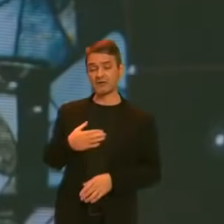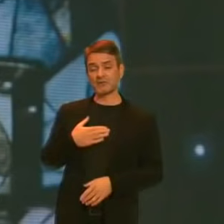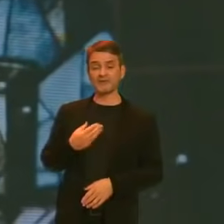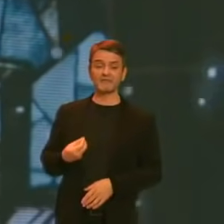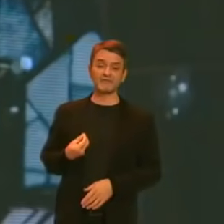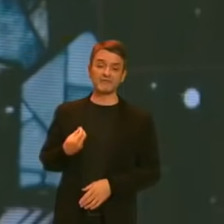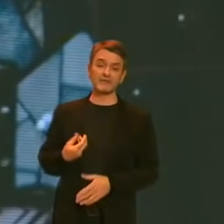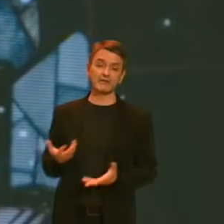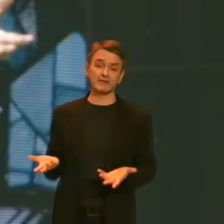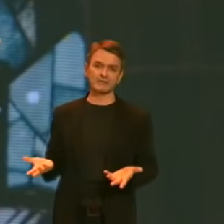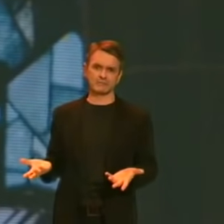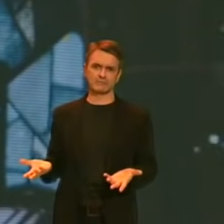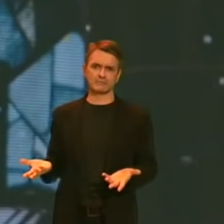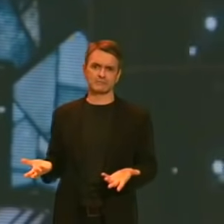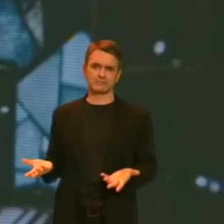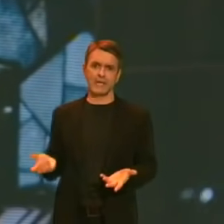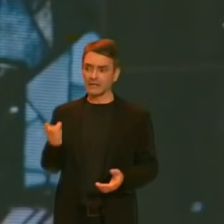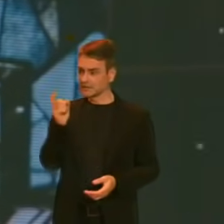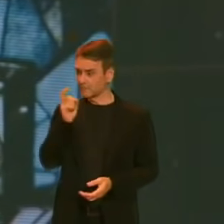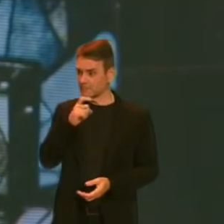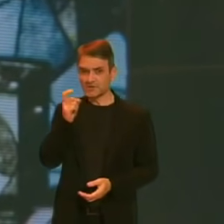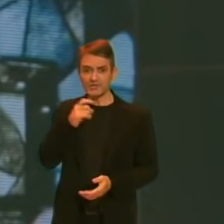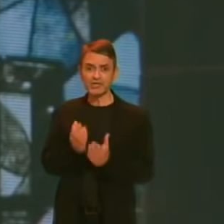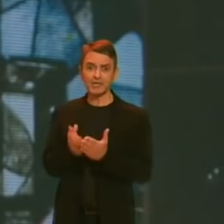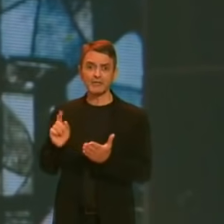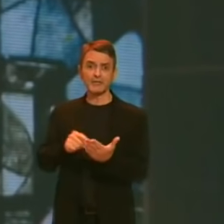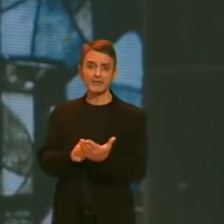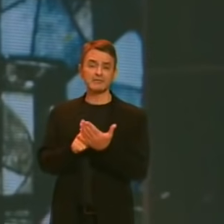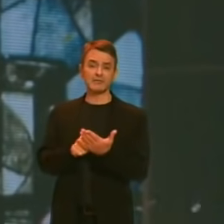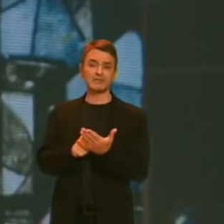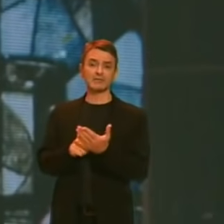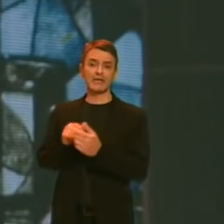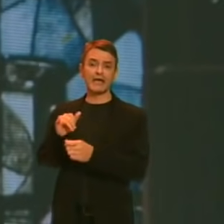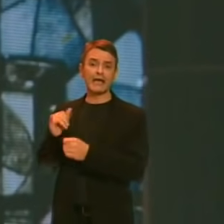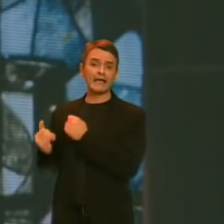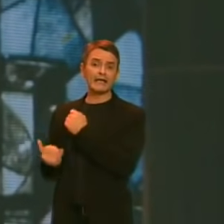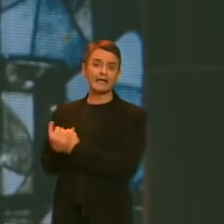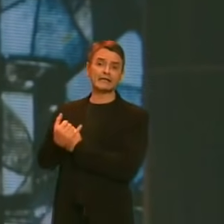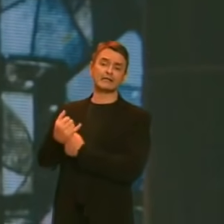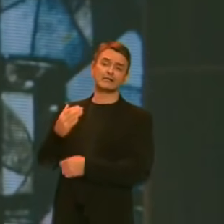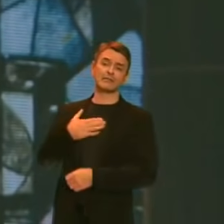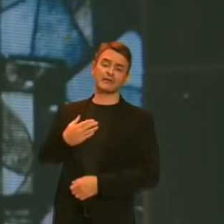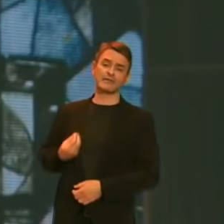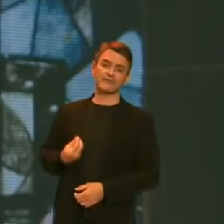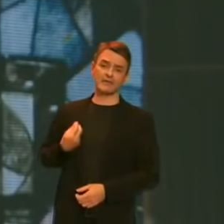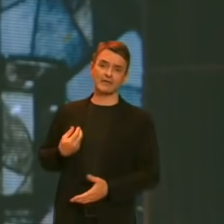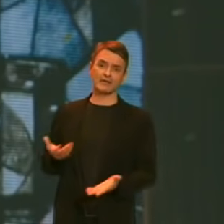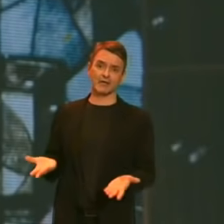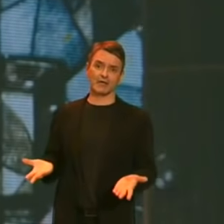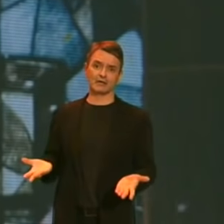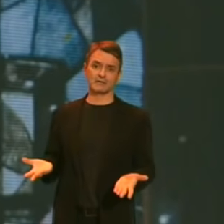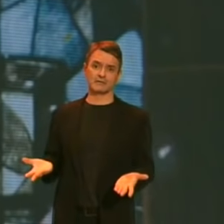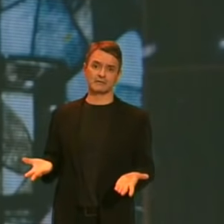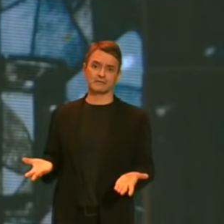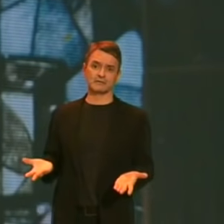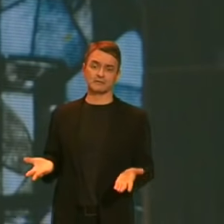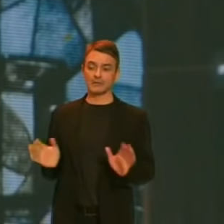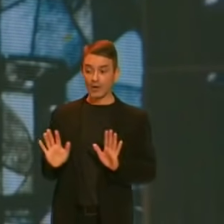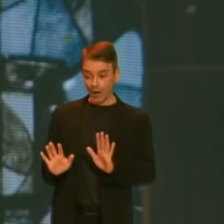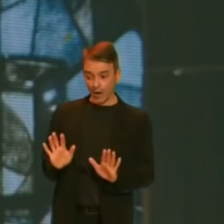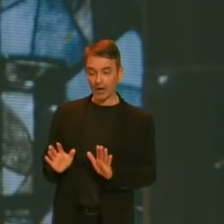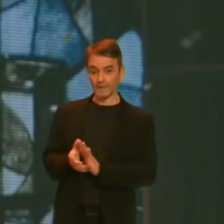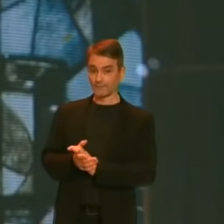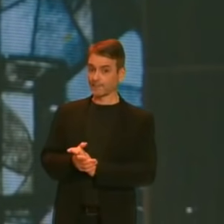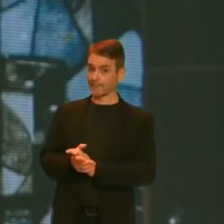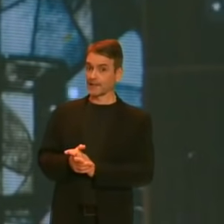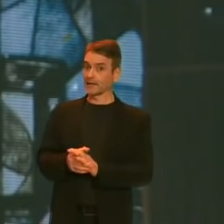a operação da mentira, a operação do engano. A Bíblia diz, no entanto, que os selados não podem ser tocados